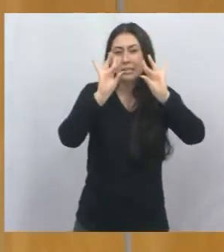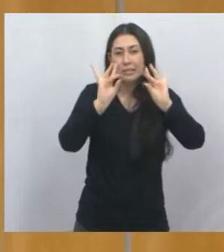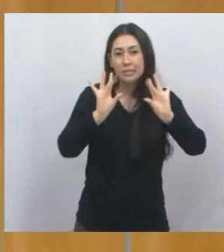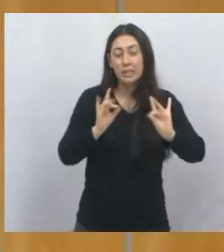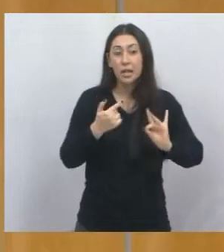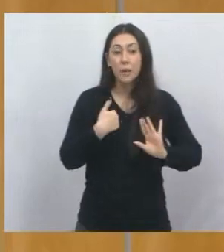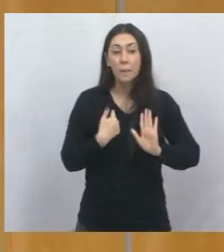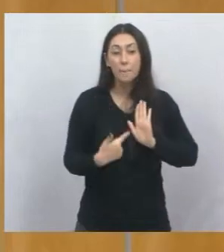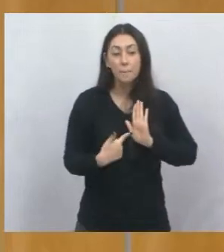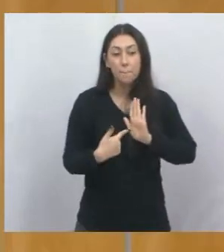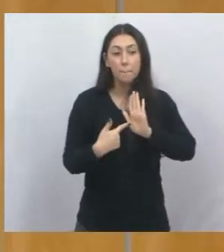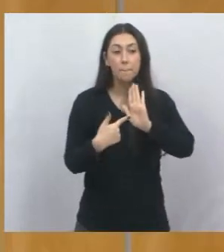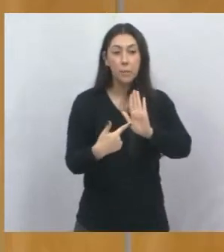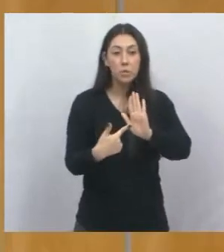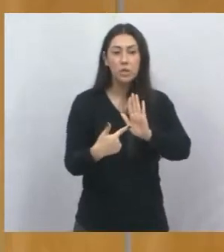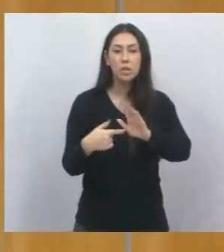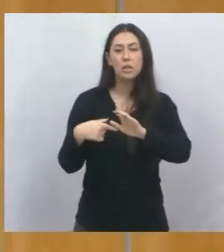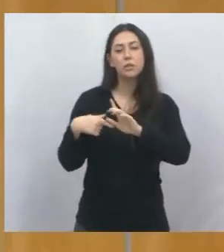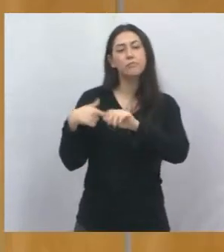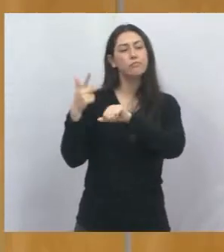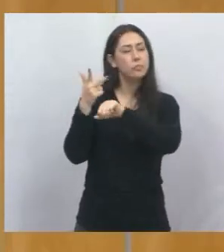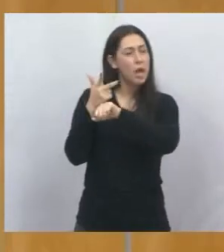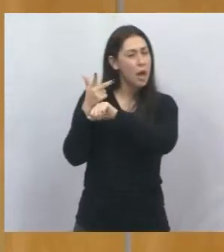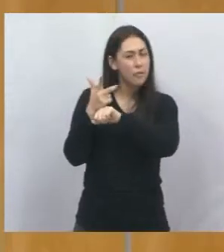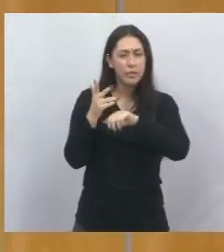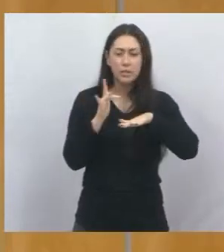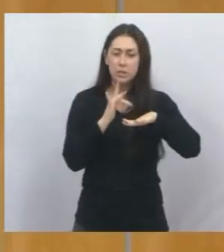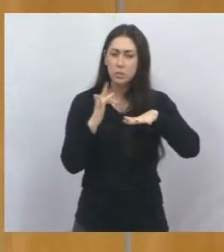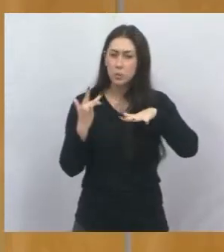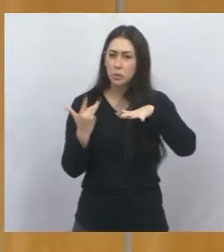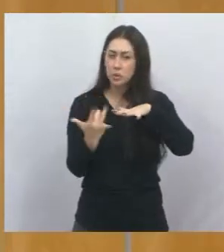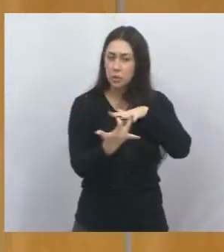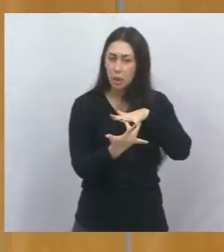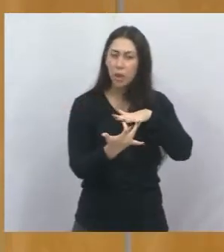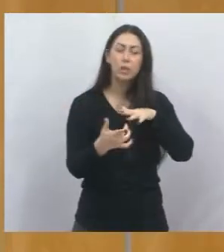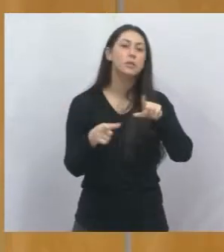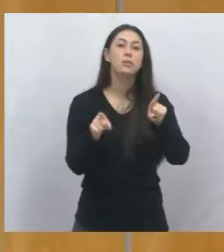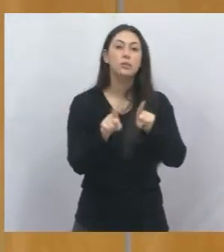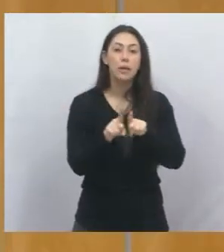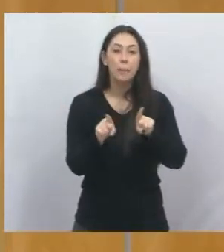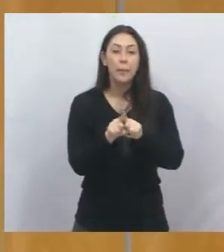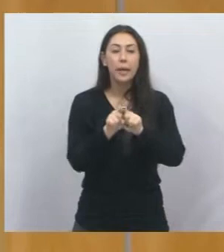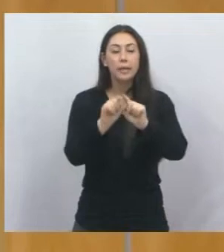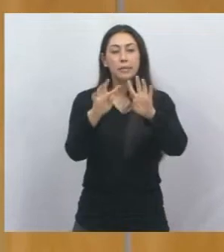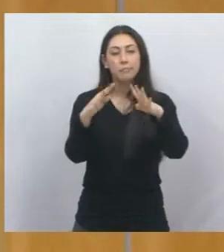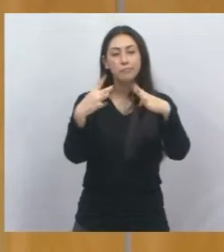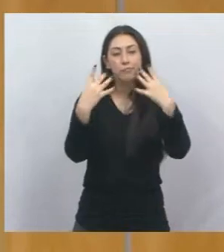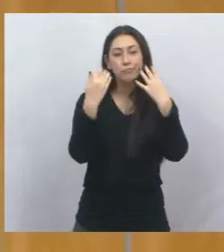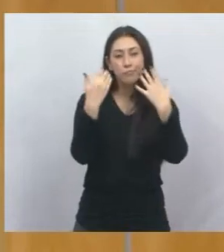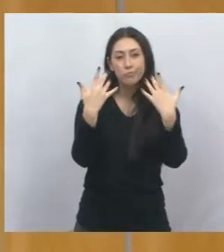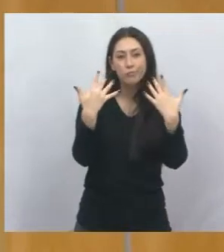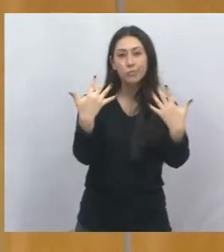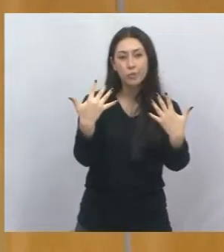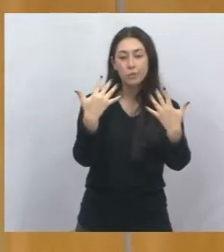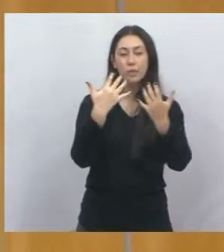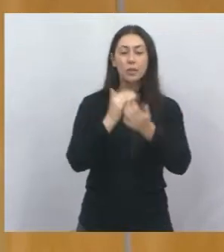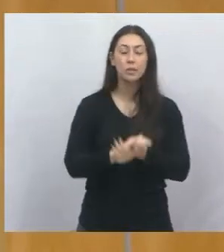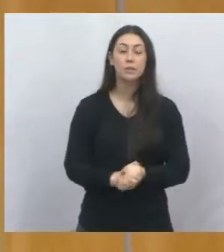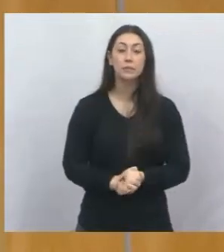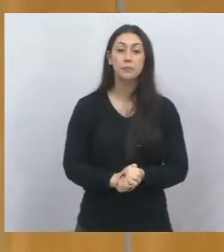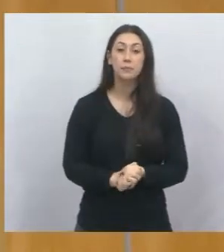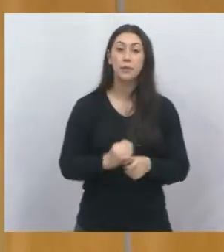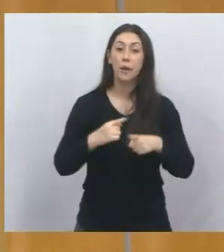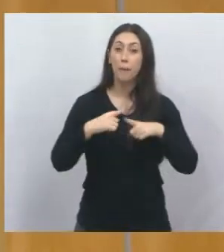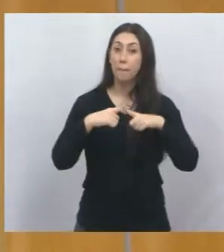eu expus através de vídeos nas redes sociais, através das audiências públicas,